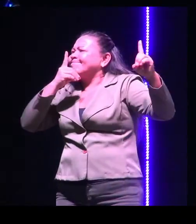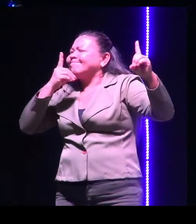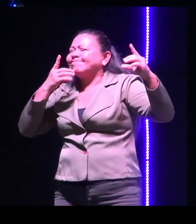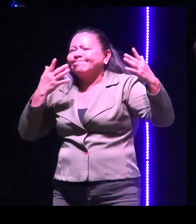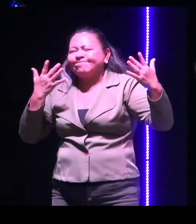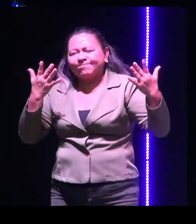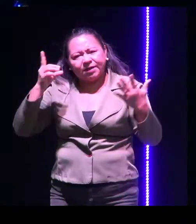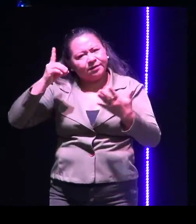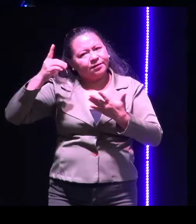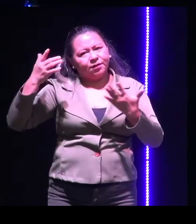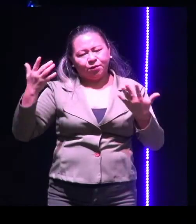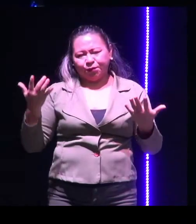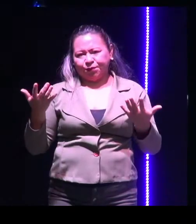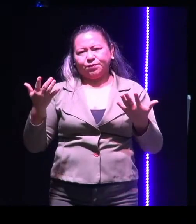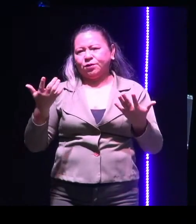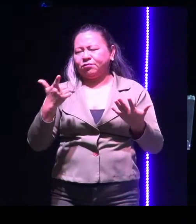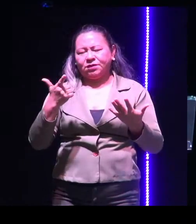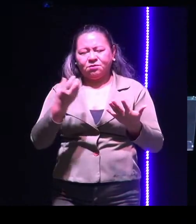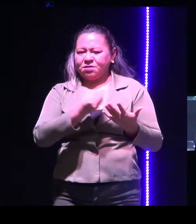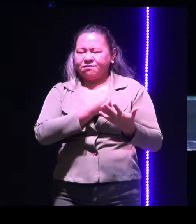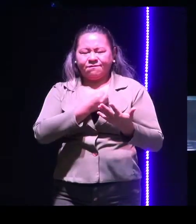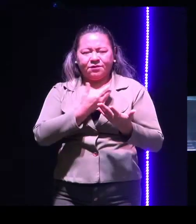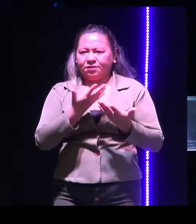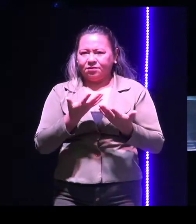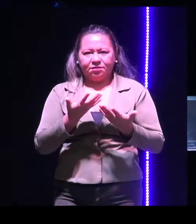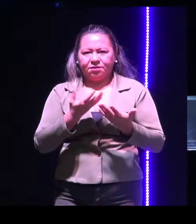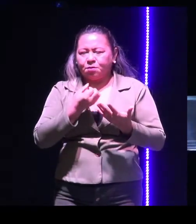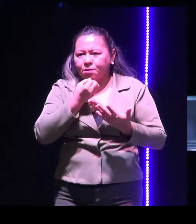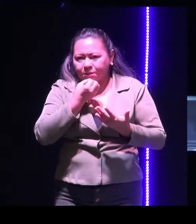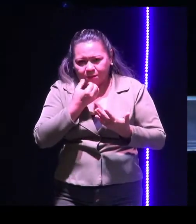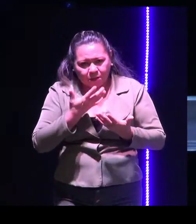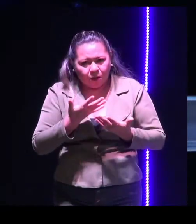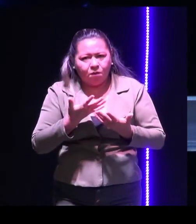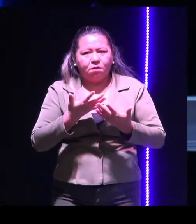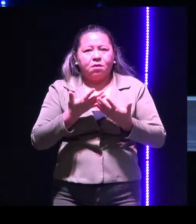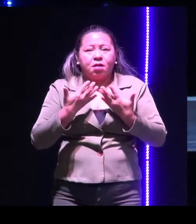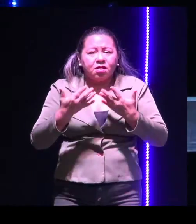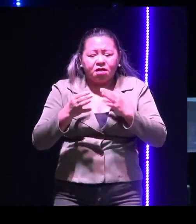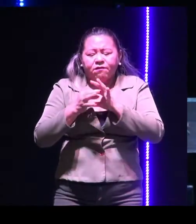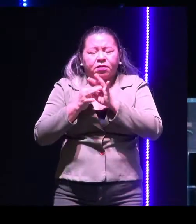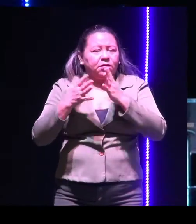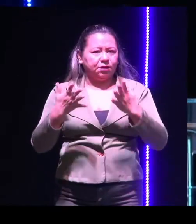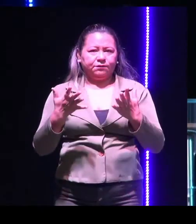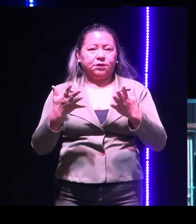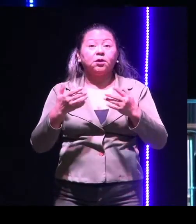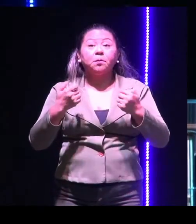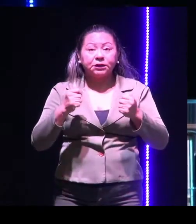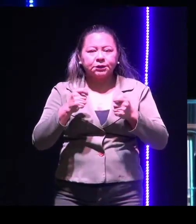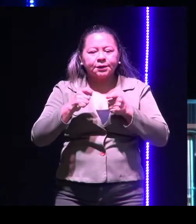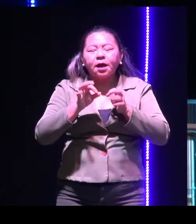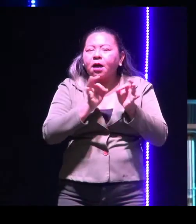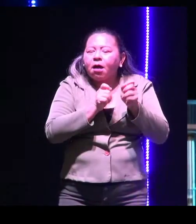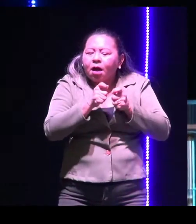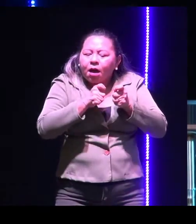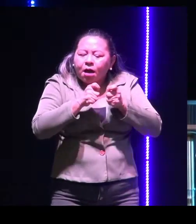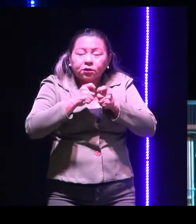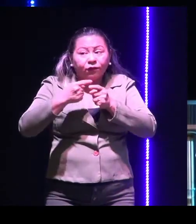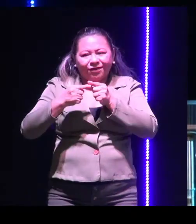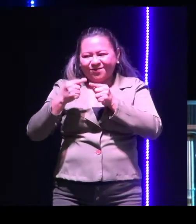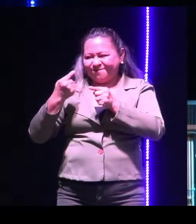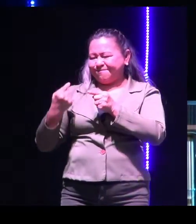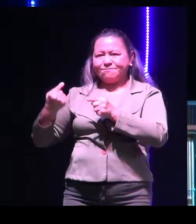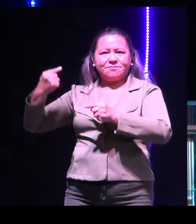eu terei na vida espiritual. Então, por isso que é importante resolver o passado, resolver o